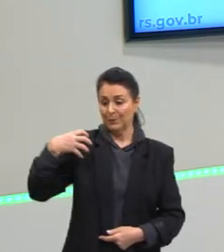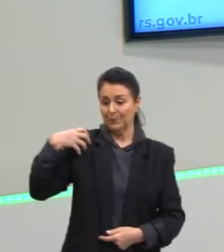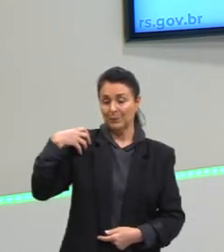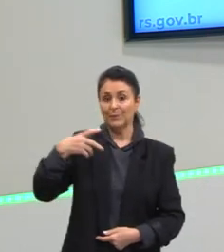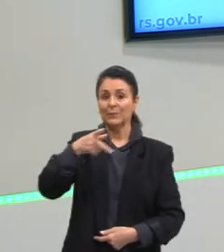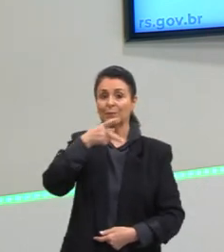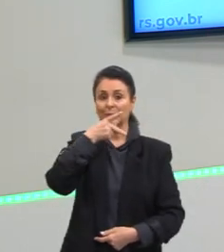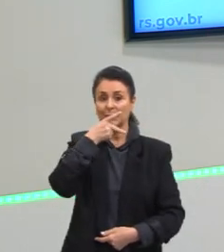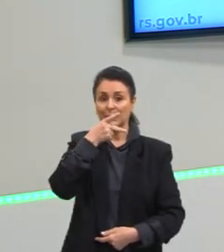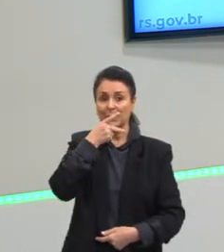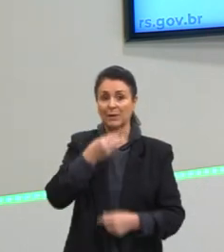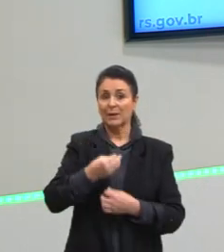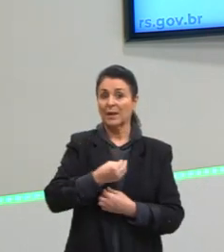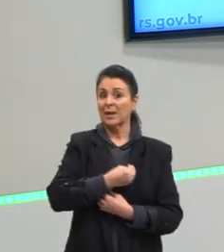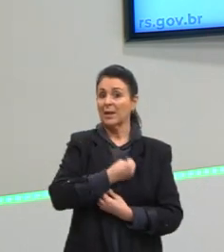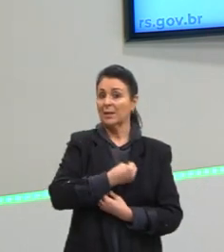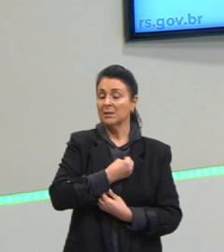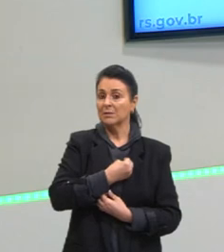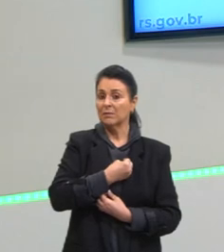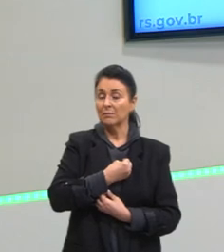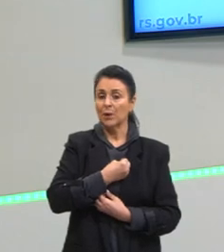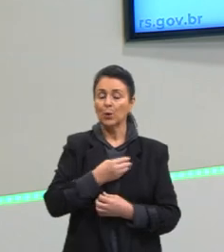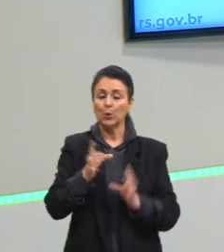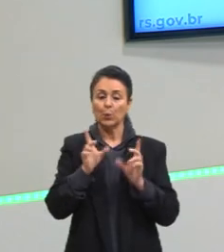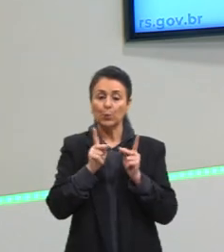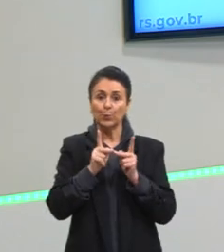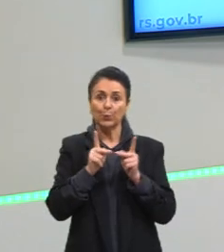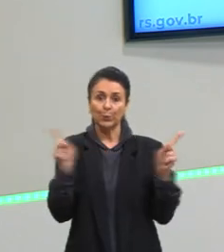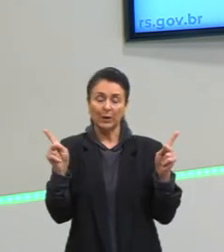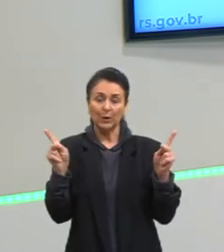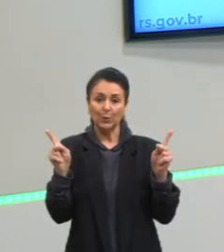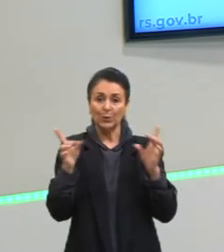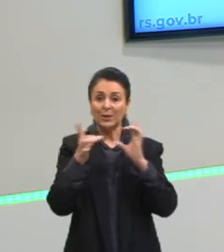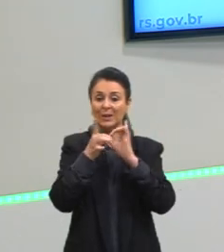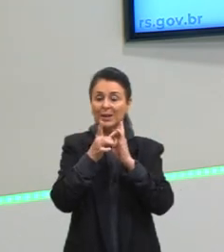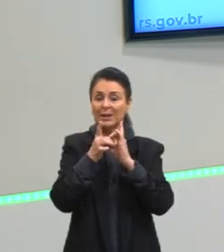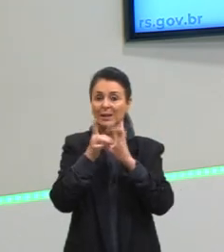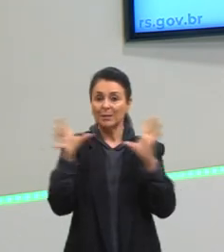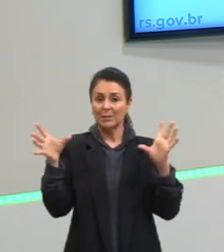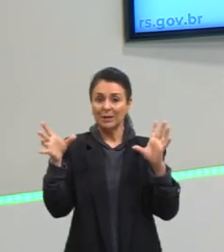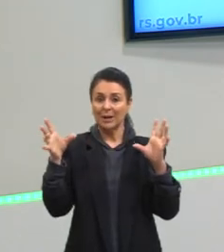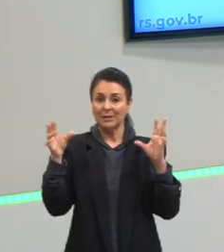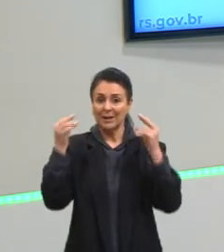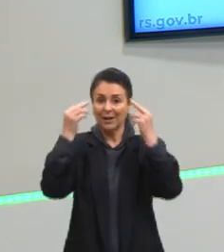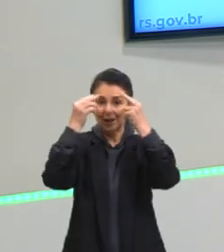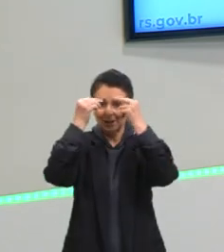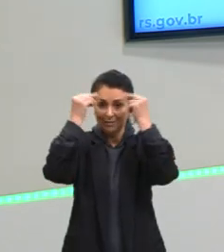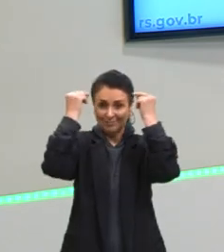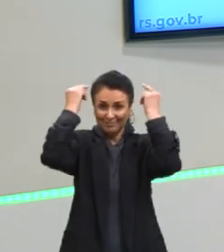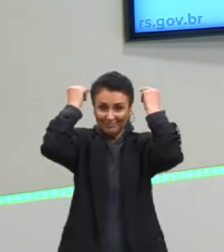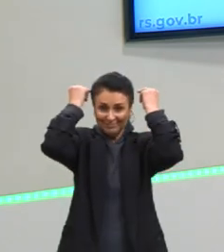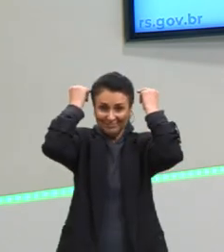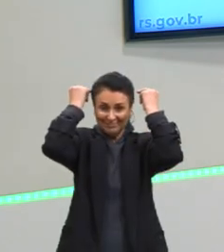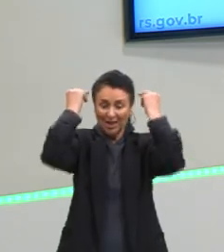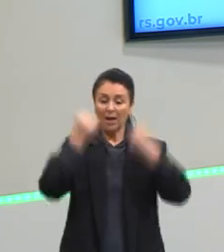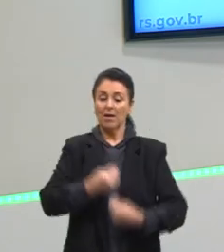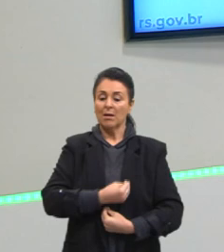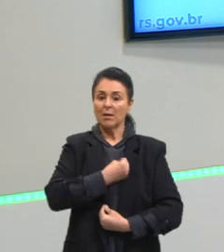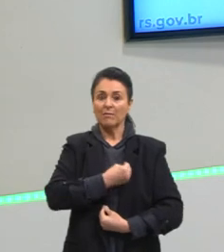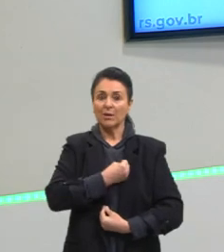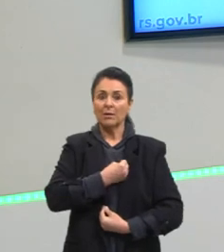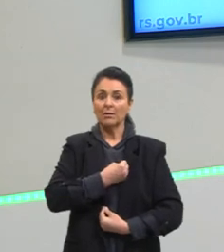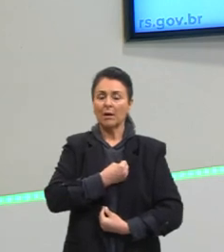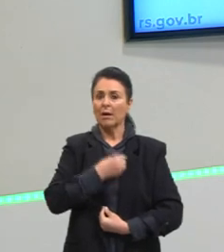eles vivem o período da Democracia grega o ápice da Democracia grega o que a vida está em